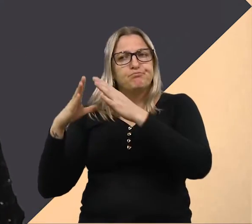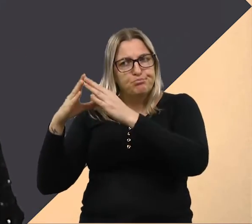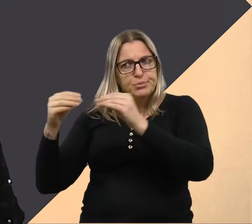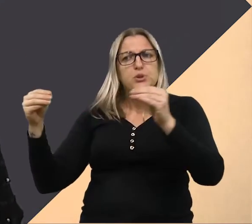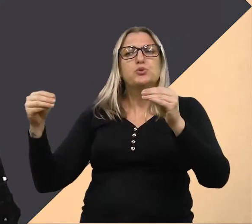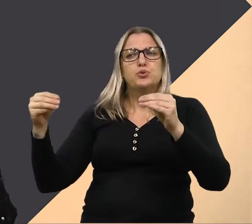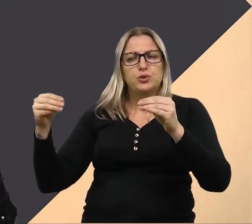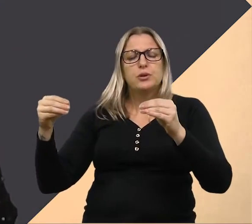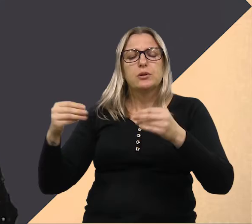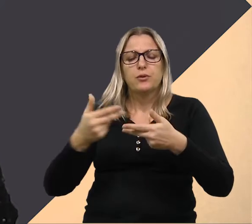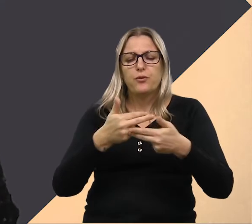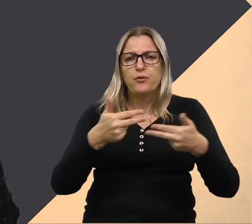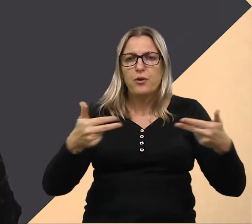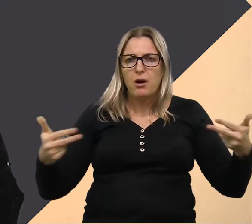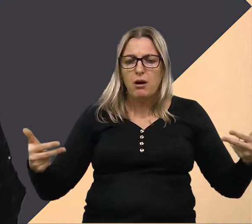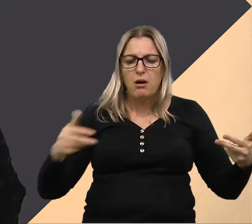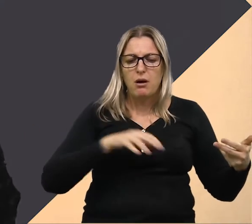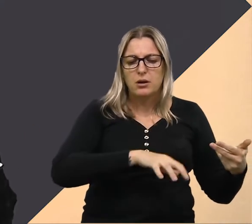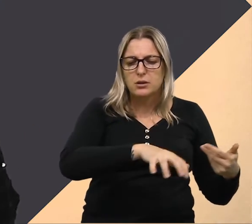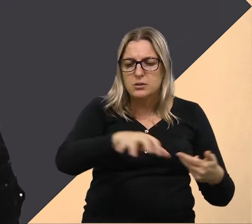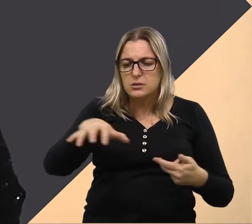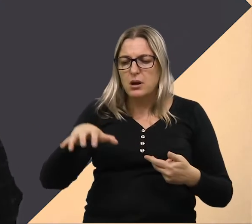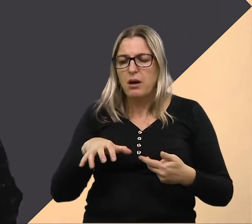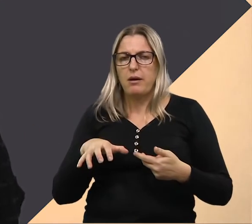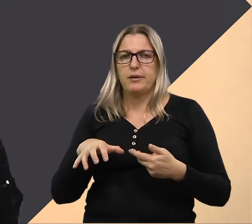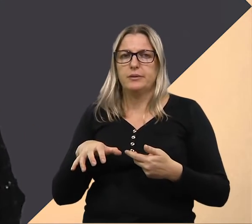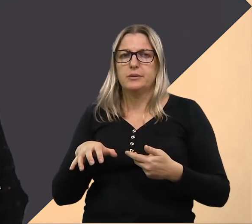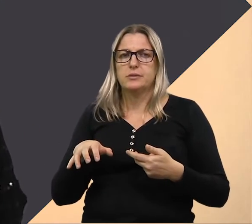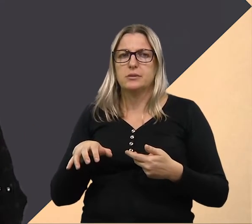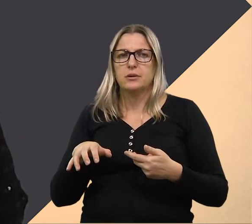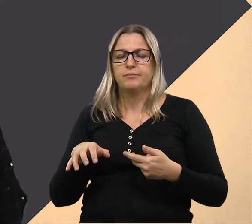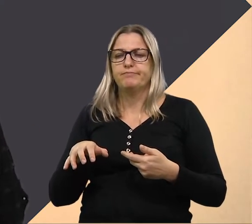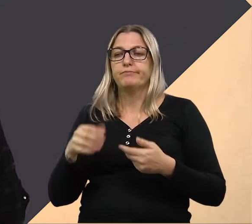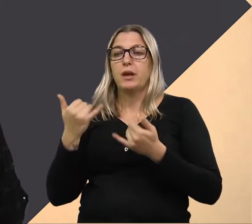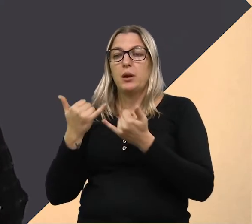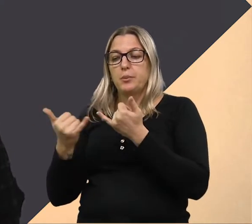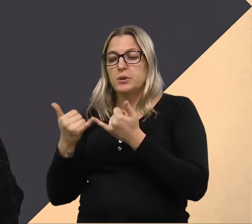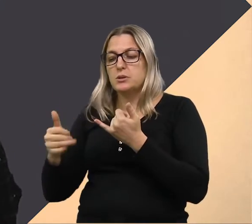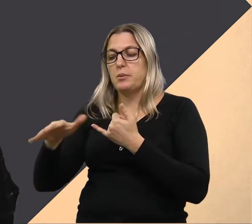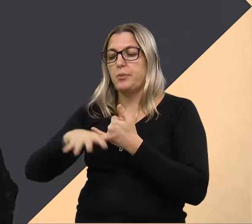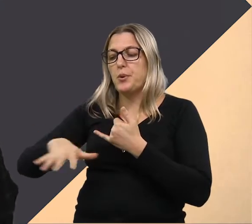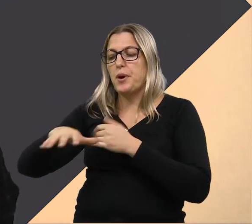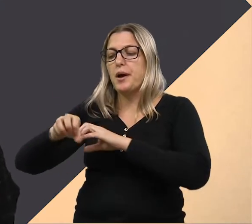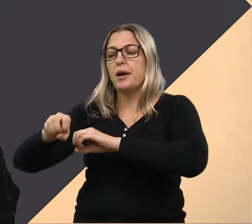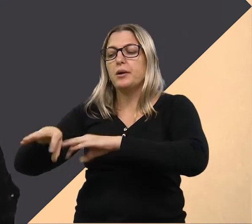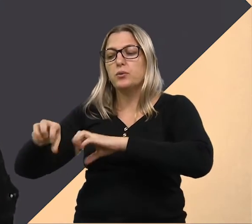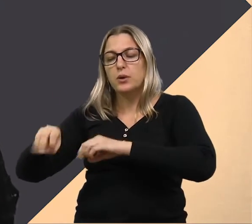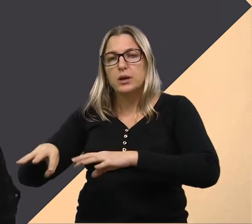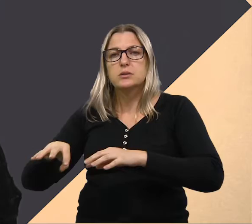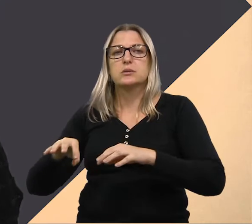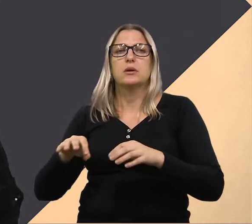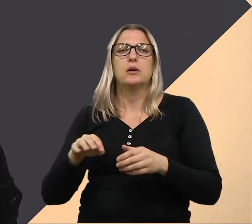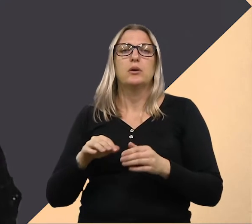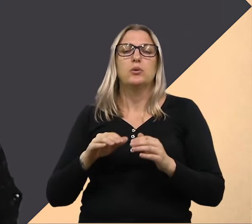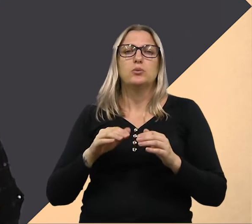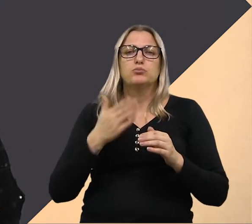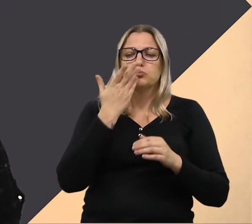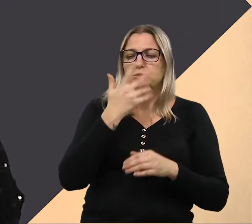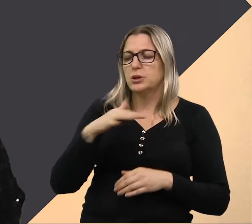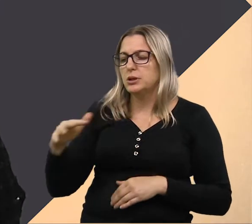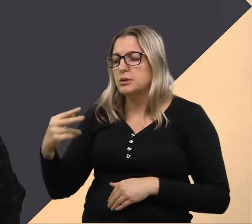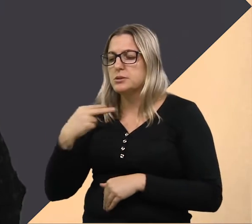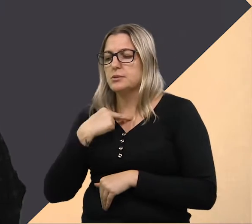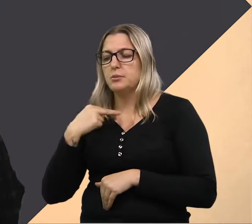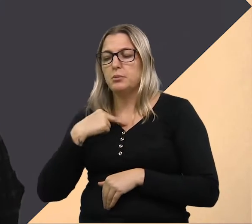ela tem prejudicado em inúmeros setores inclusive em especial a questão da própria educação as crianças sem aulas sem poder